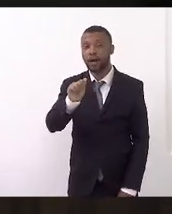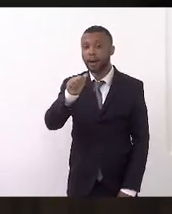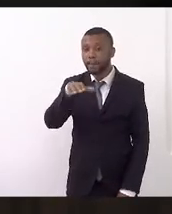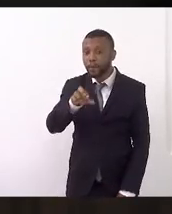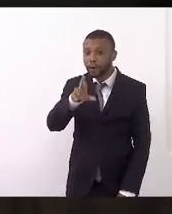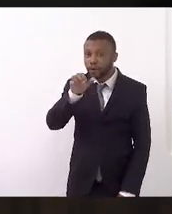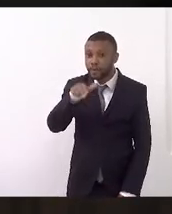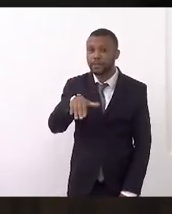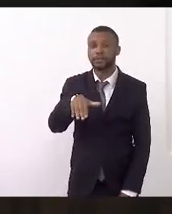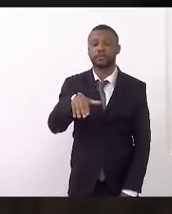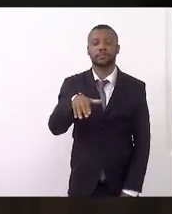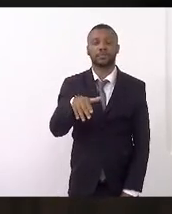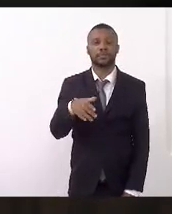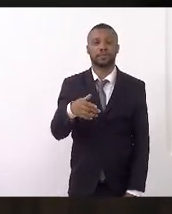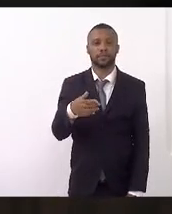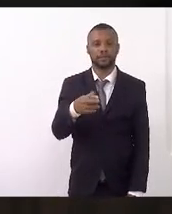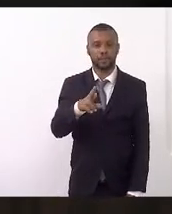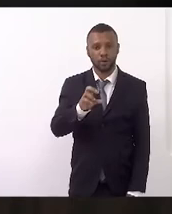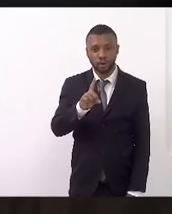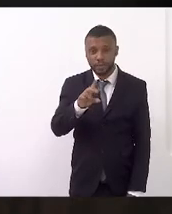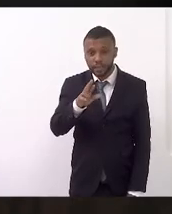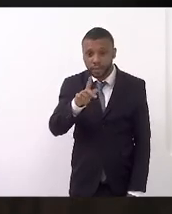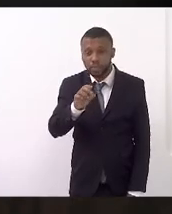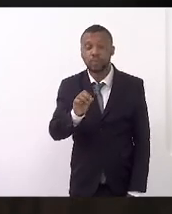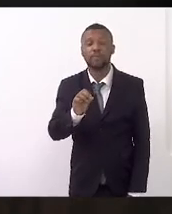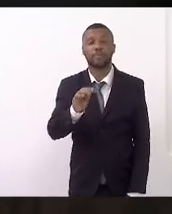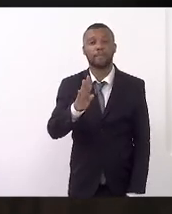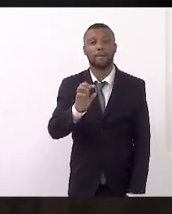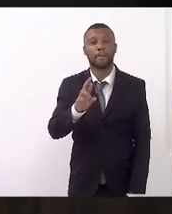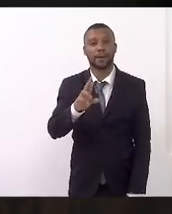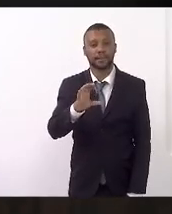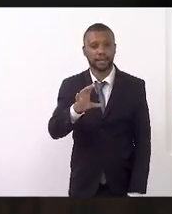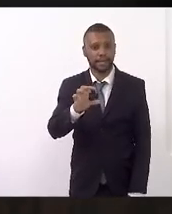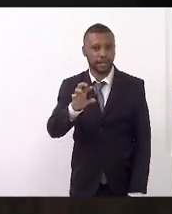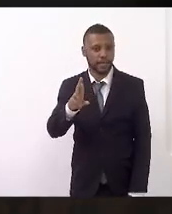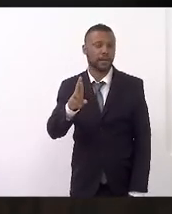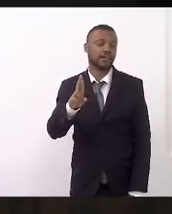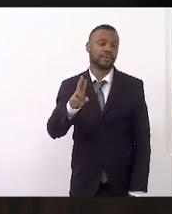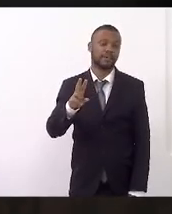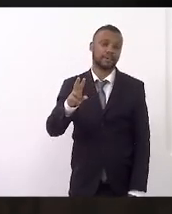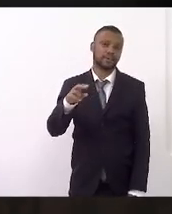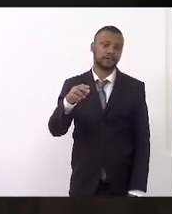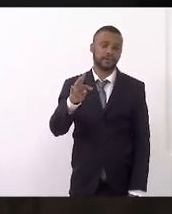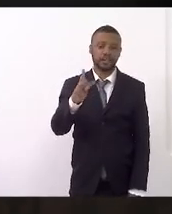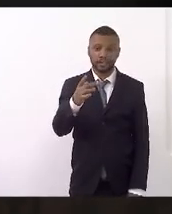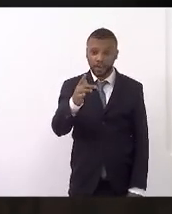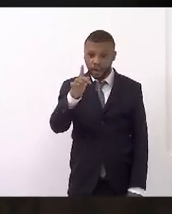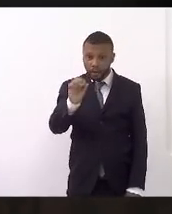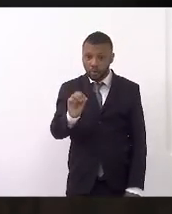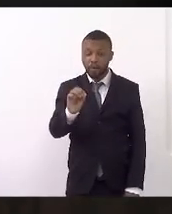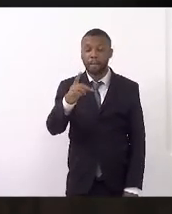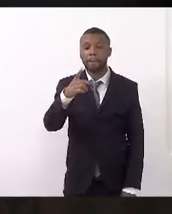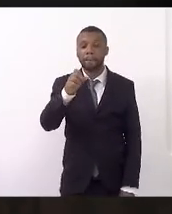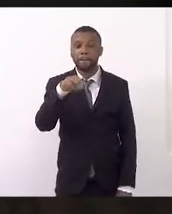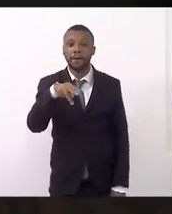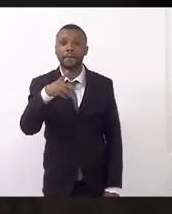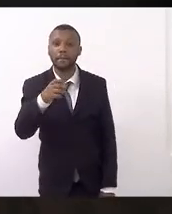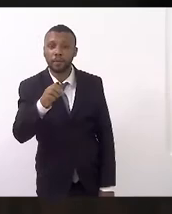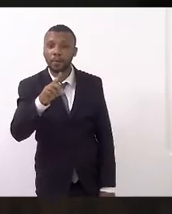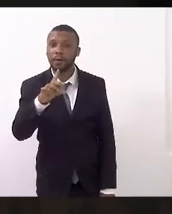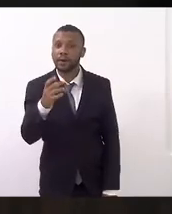Rodrigo Amorim, Rodrigo Bacelar, Rodrigo Bacelar, Tiago Pampolha, Tiago